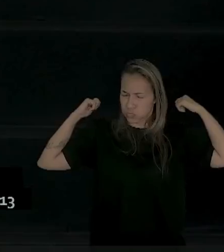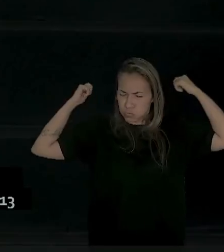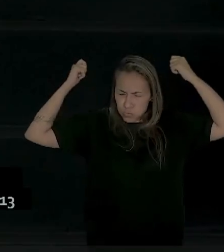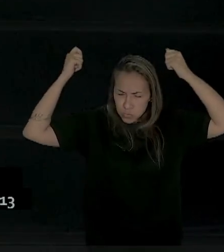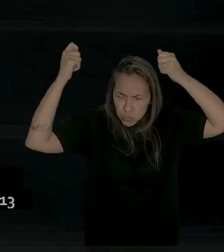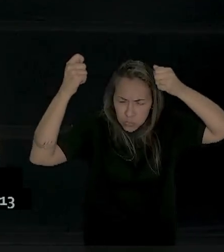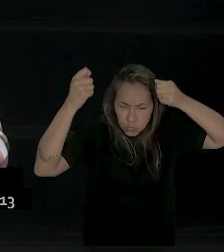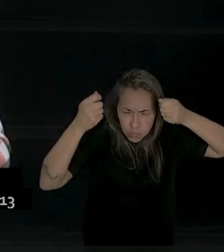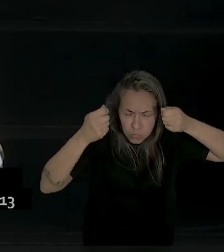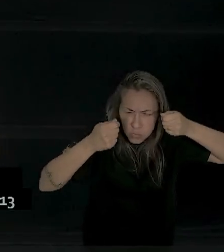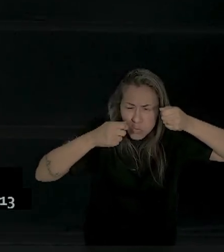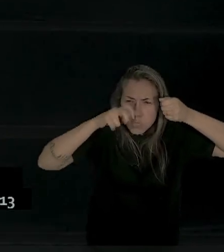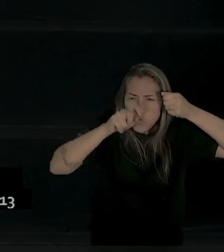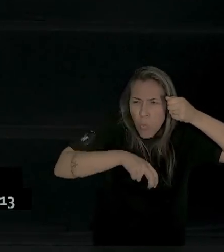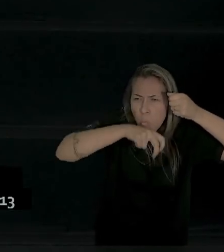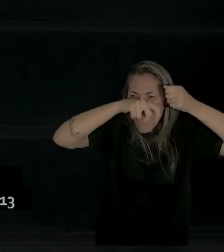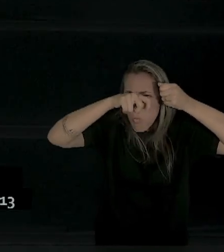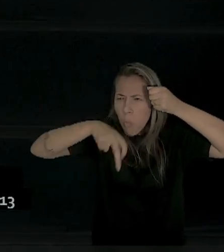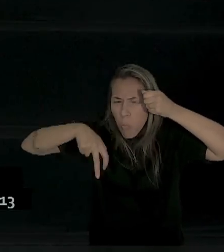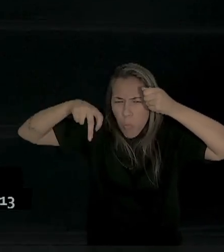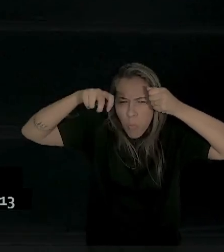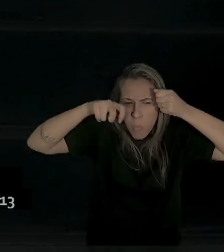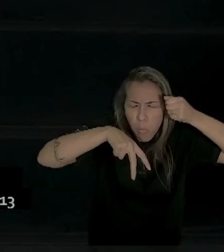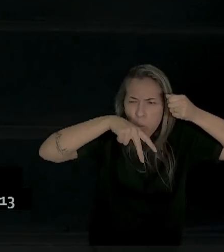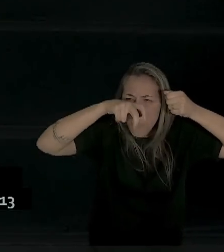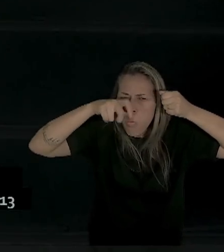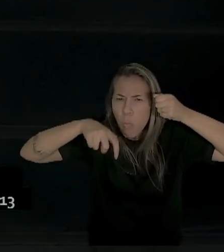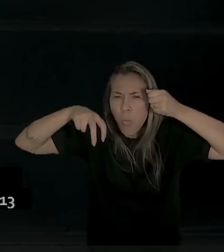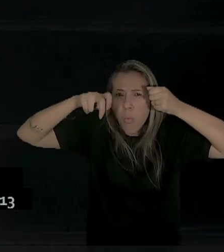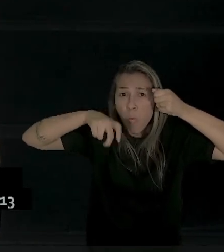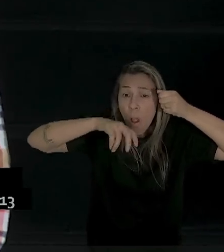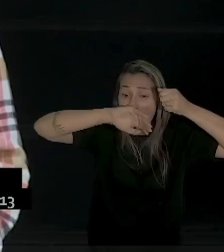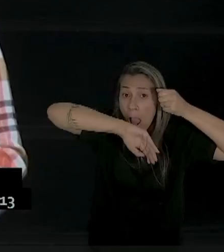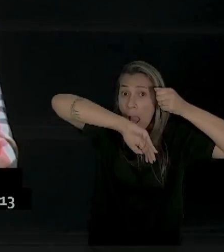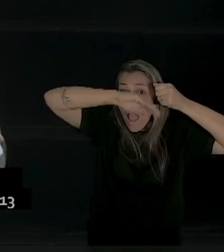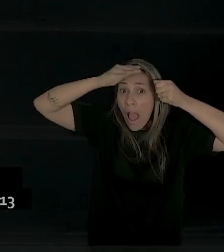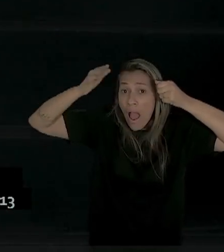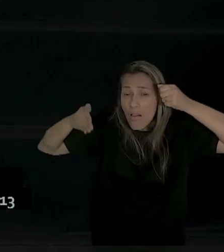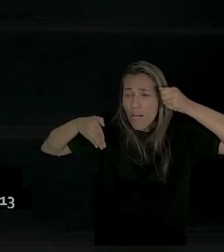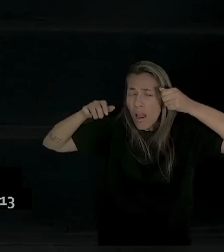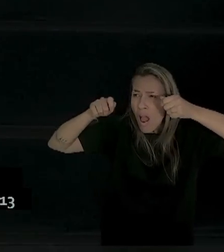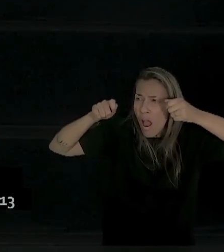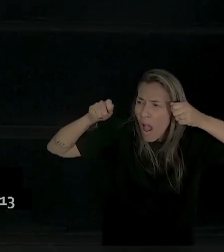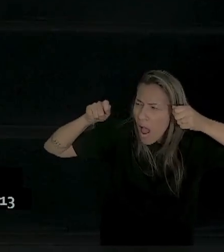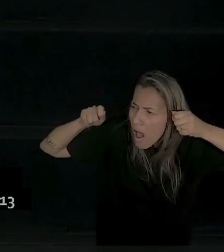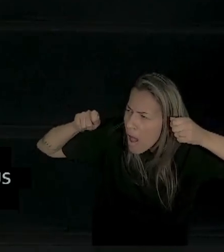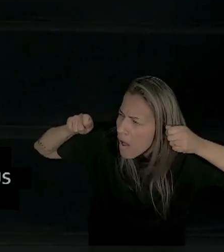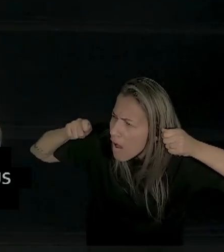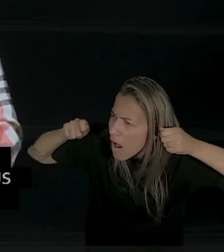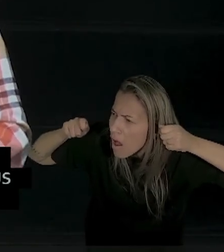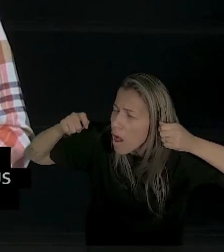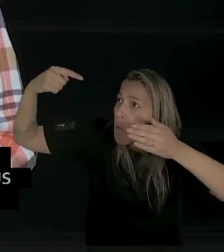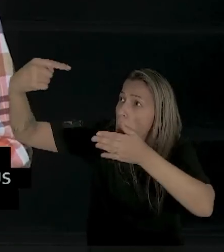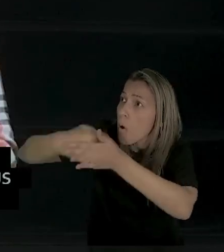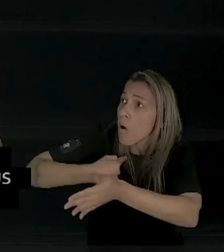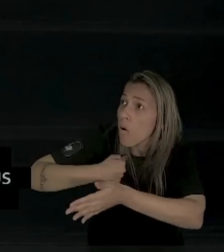saiu. E ficou à entrada da caverna. E uma voz lhe perguntou: o que está fazendo aqui, Elias?